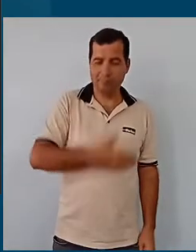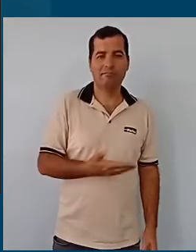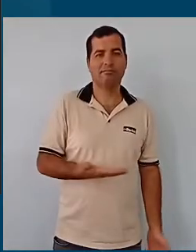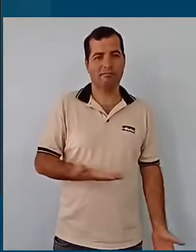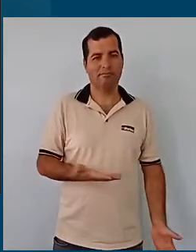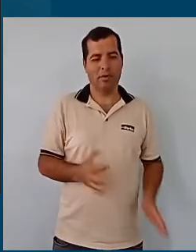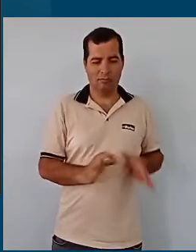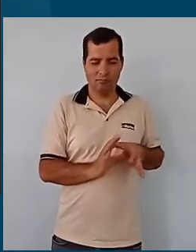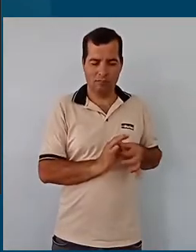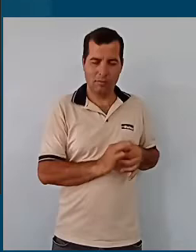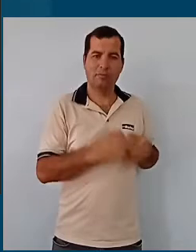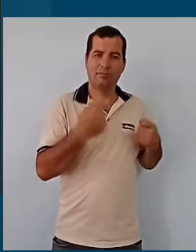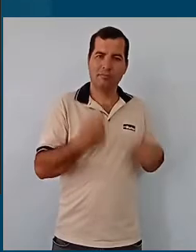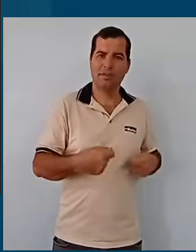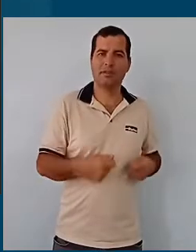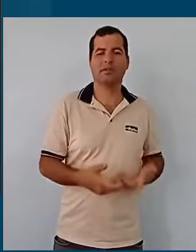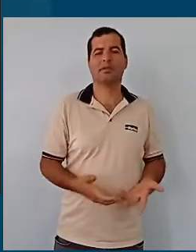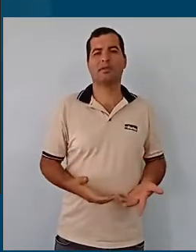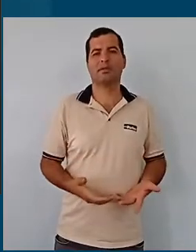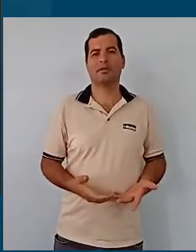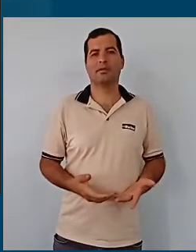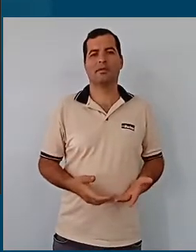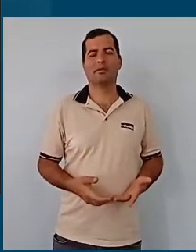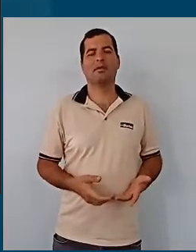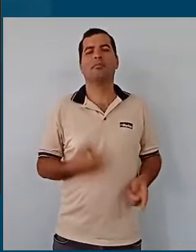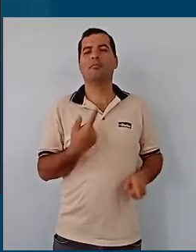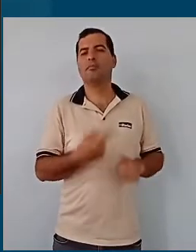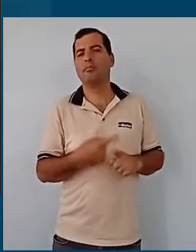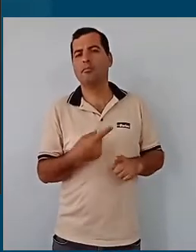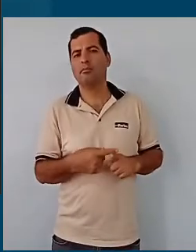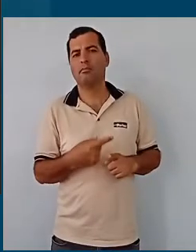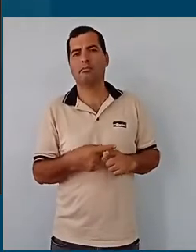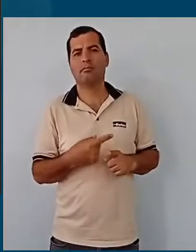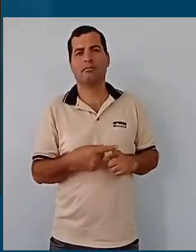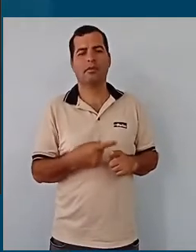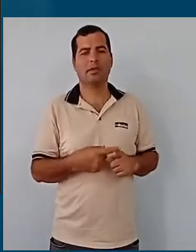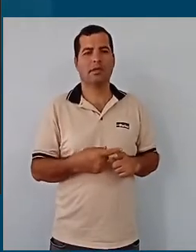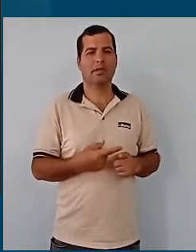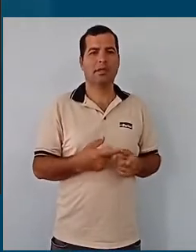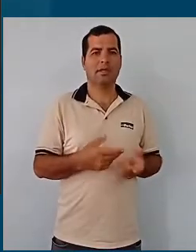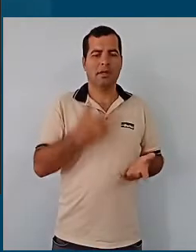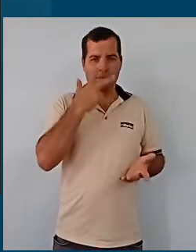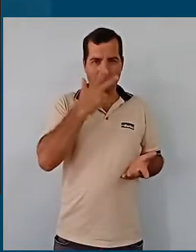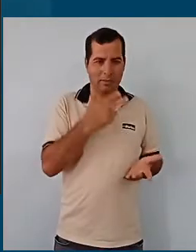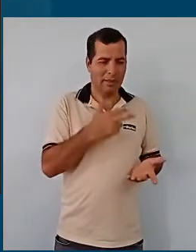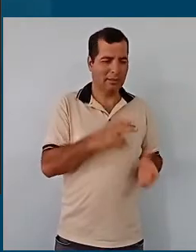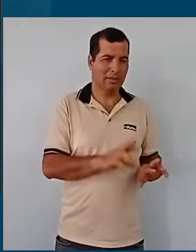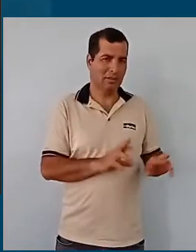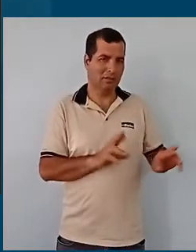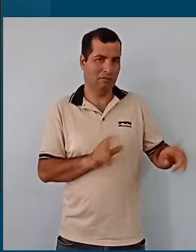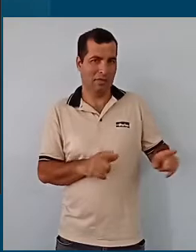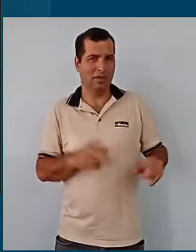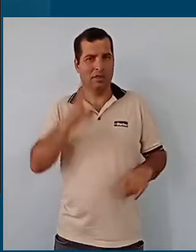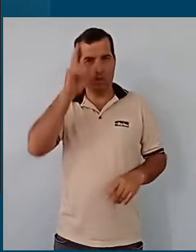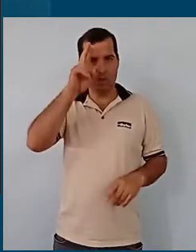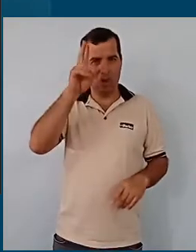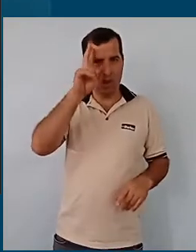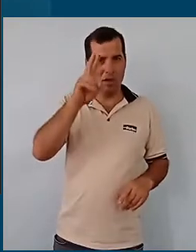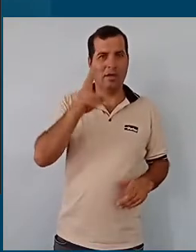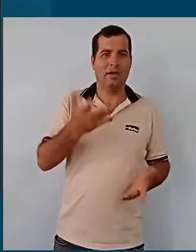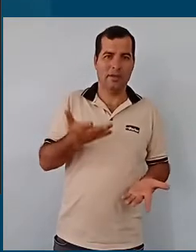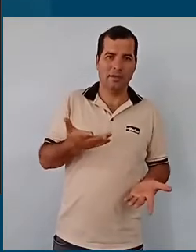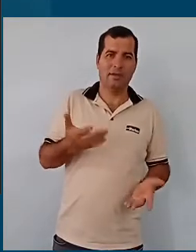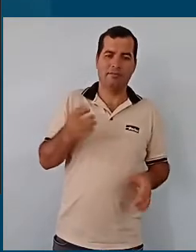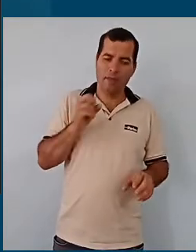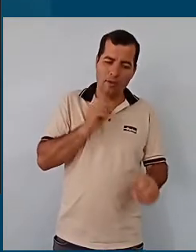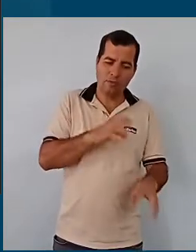né? É muito frequente a situação, até por esse descompasso histórico, né, da compreensão